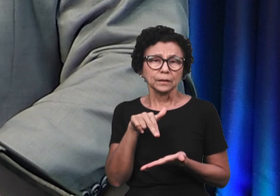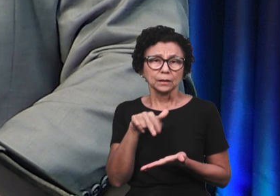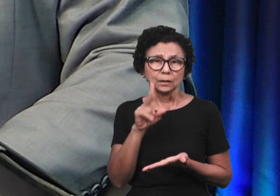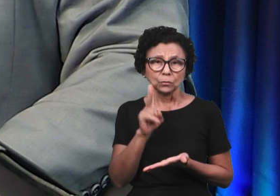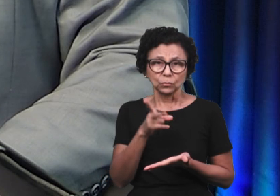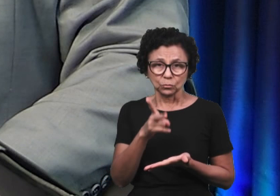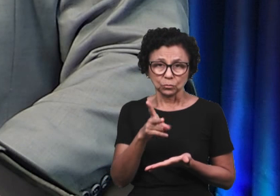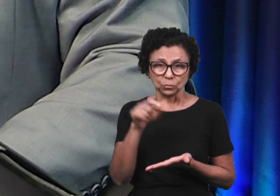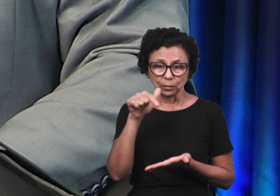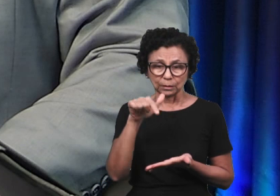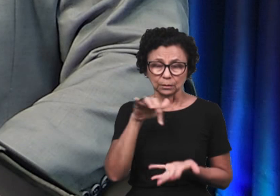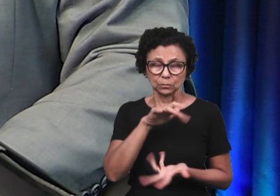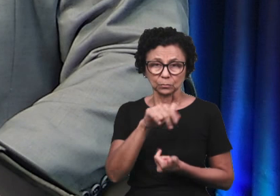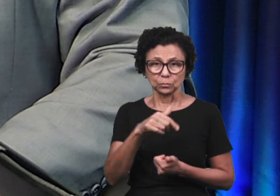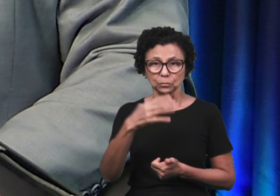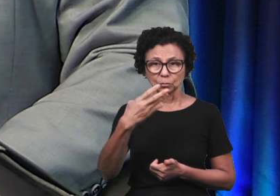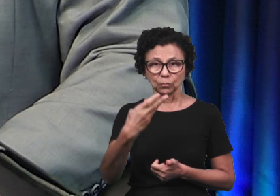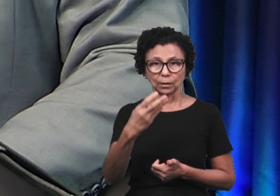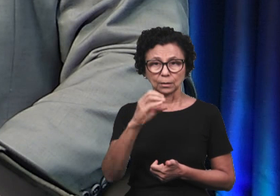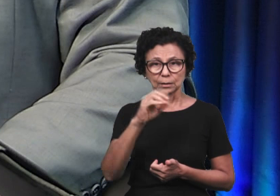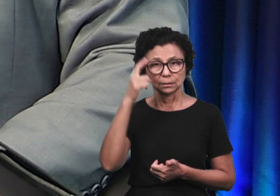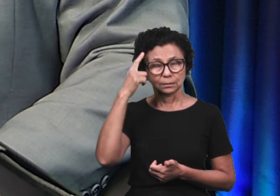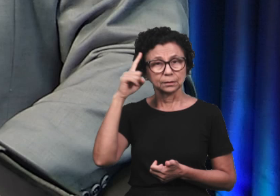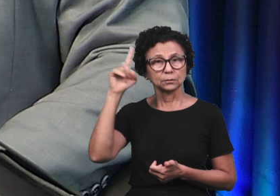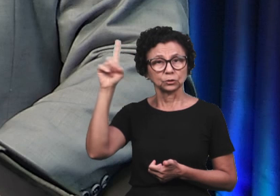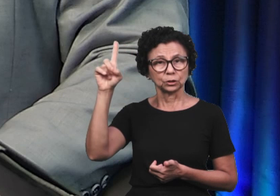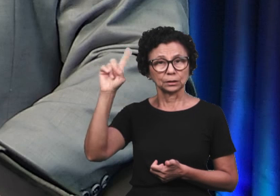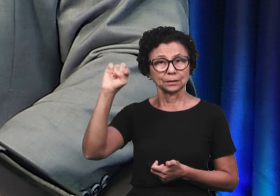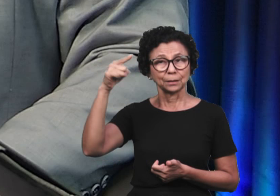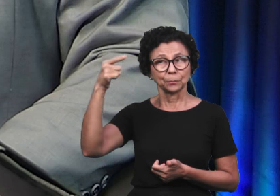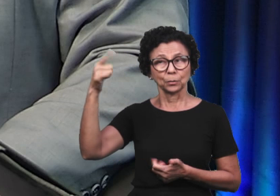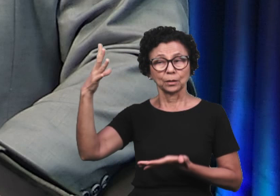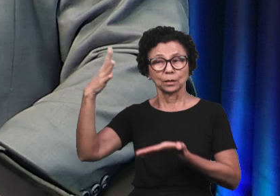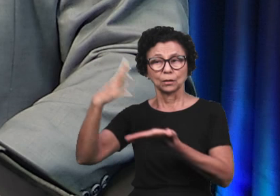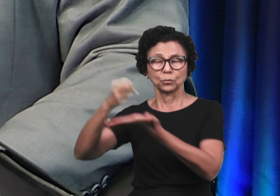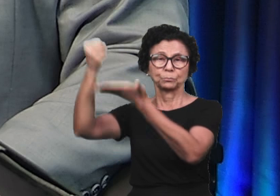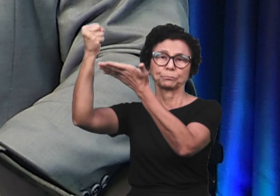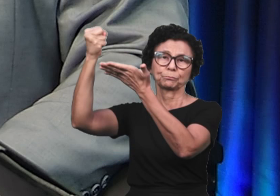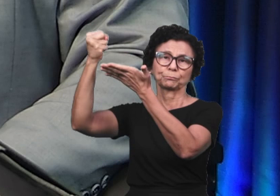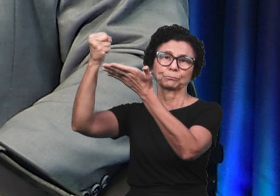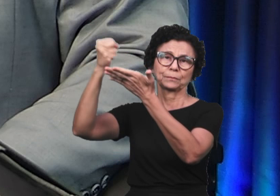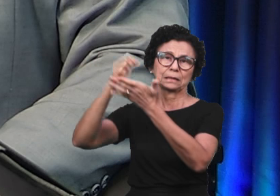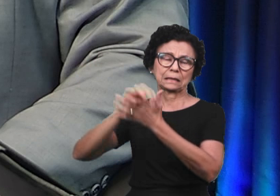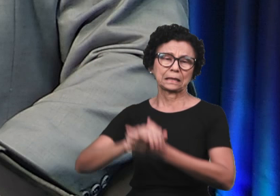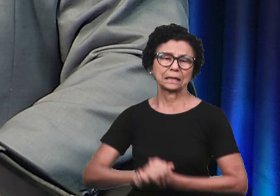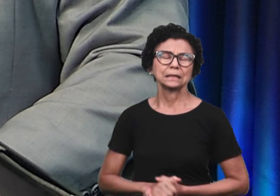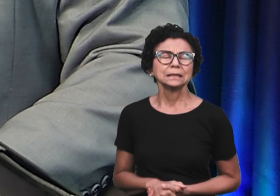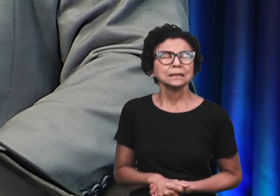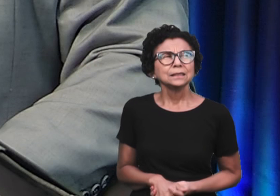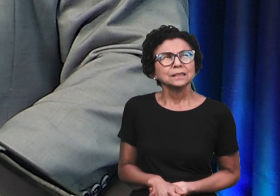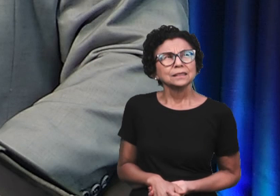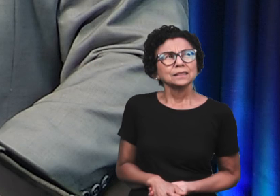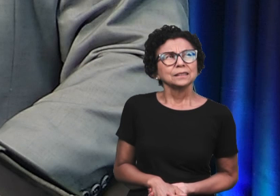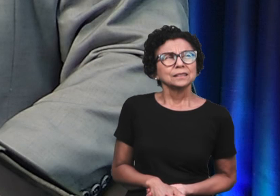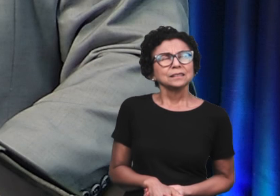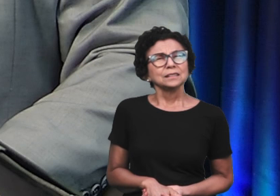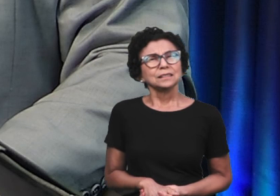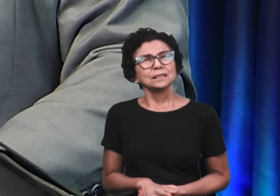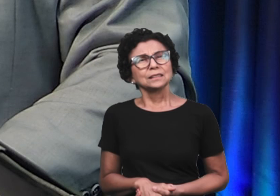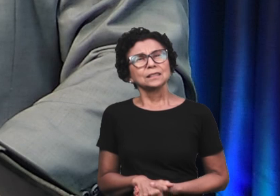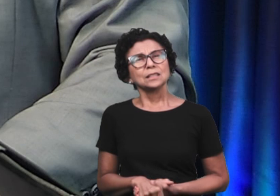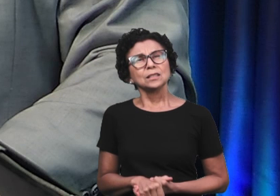dias e foi arrebatado. Aí no dia 50 após a Páscoa,